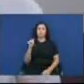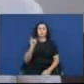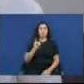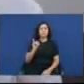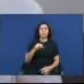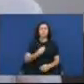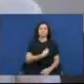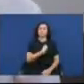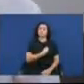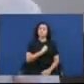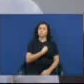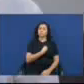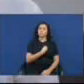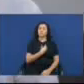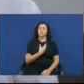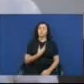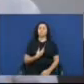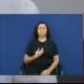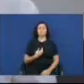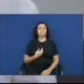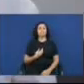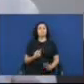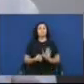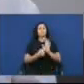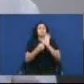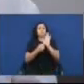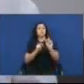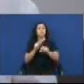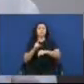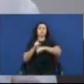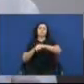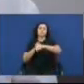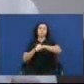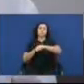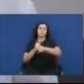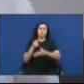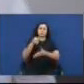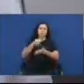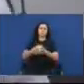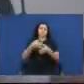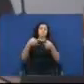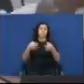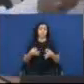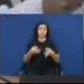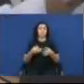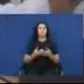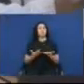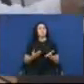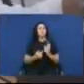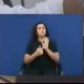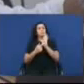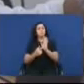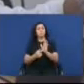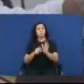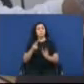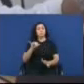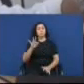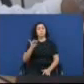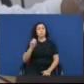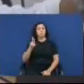e uma das coisas que eu fiz questão de frisar, senhor presidente, é no horário, rigidez horário. Então eu gostaria de frisar Vitório,